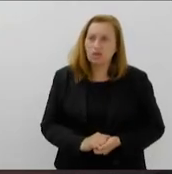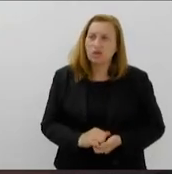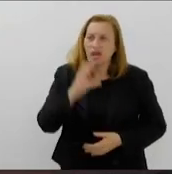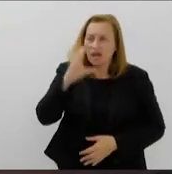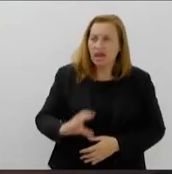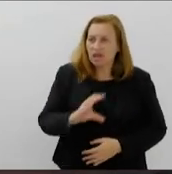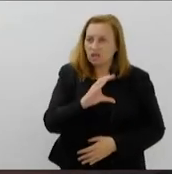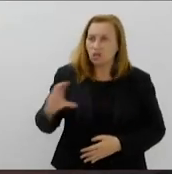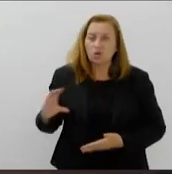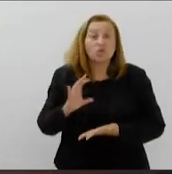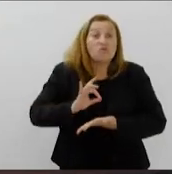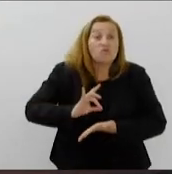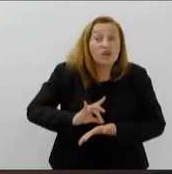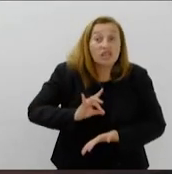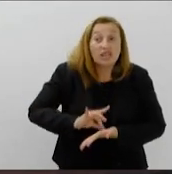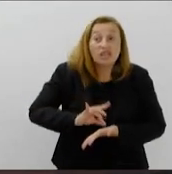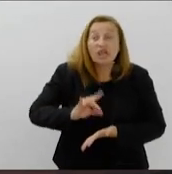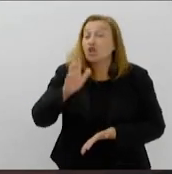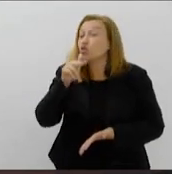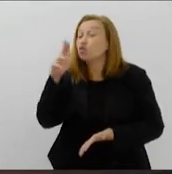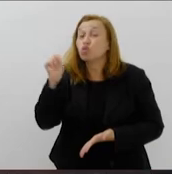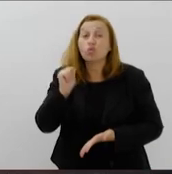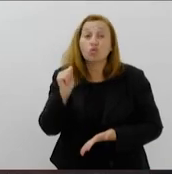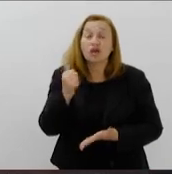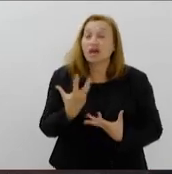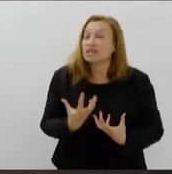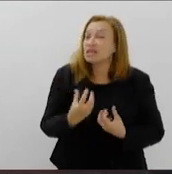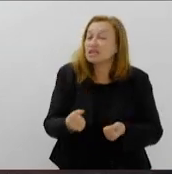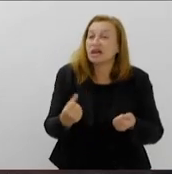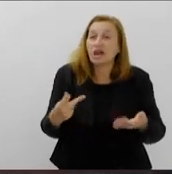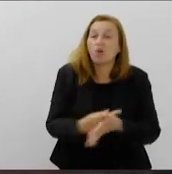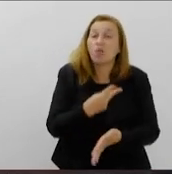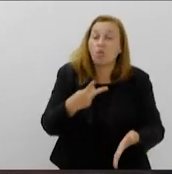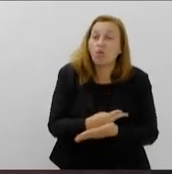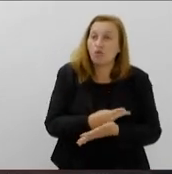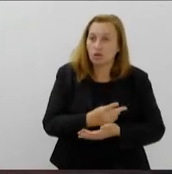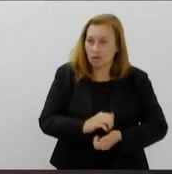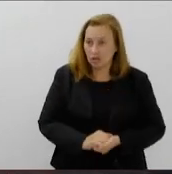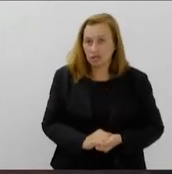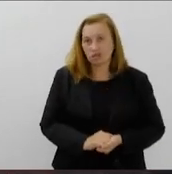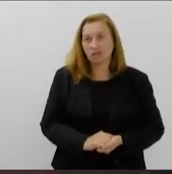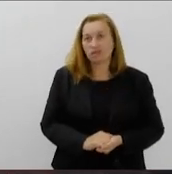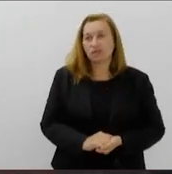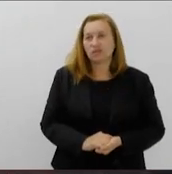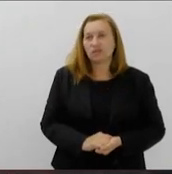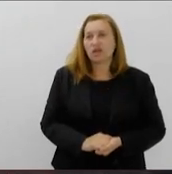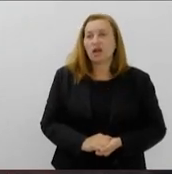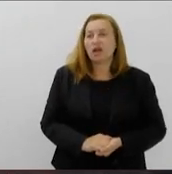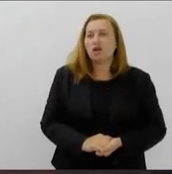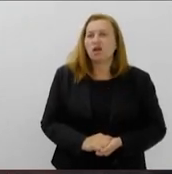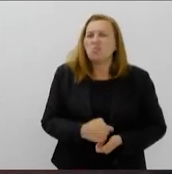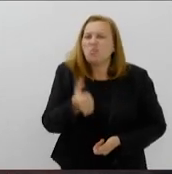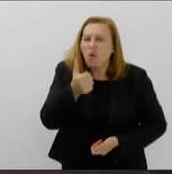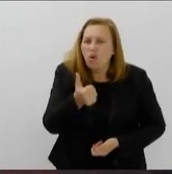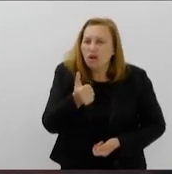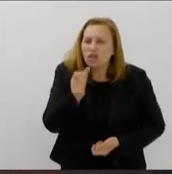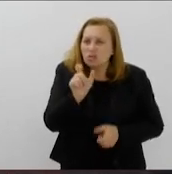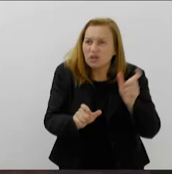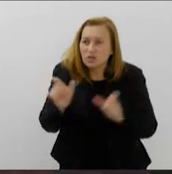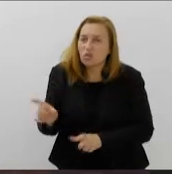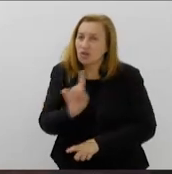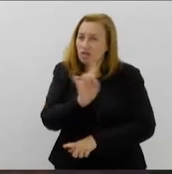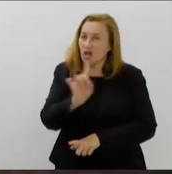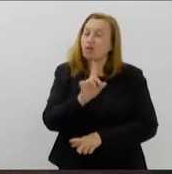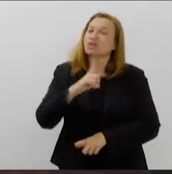Católicos verdadeiros jamais se curvaram diante das tiranias, e não foram poucas. Nós temos